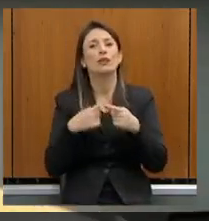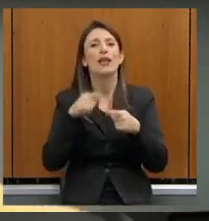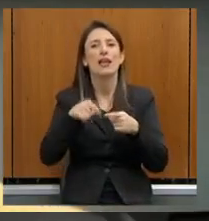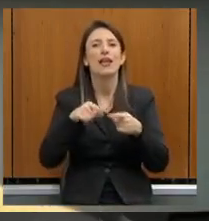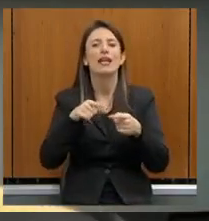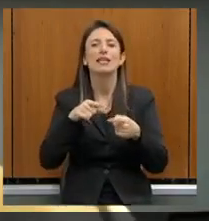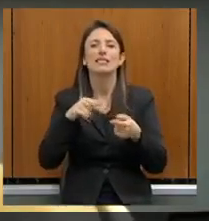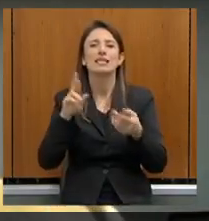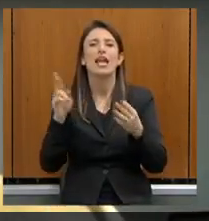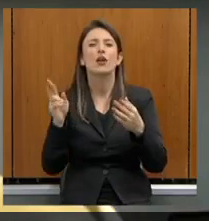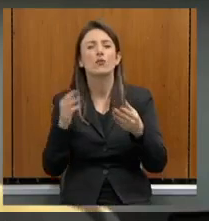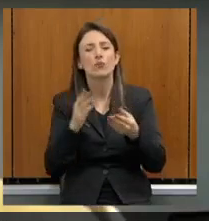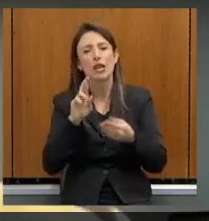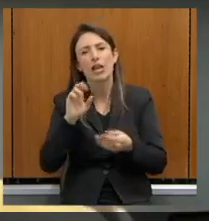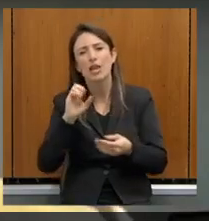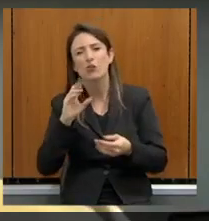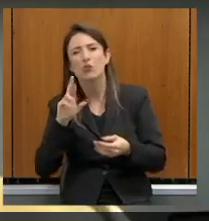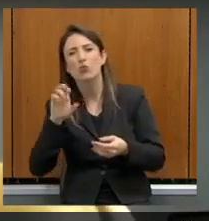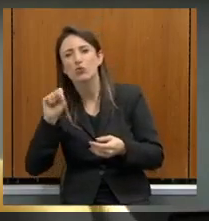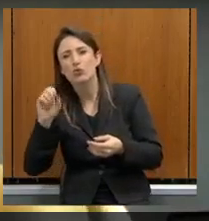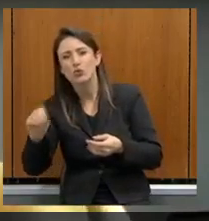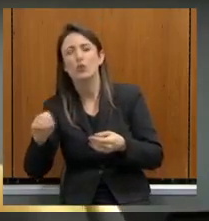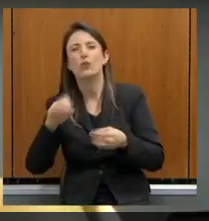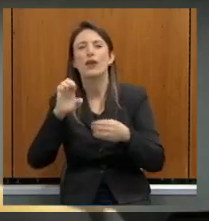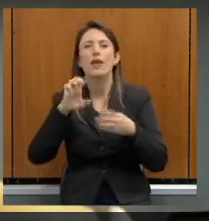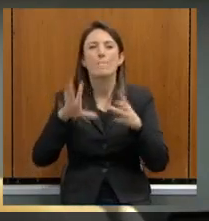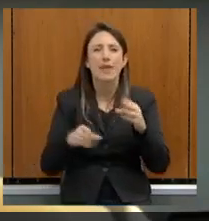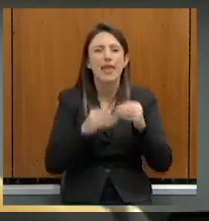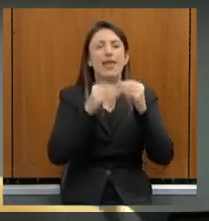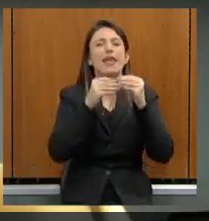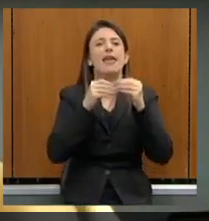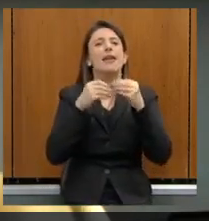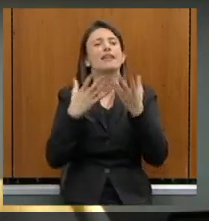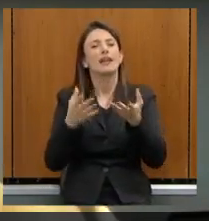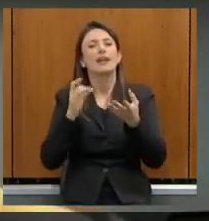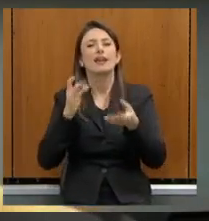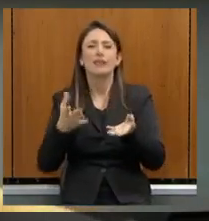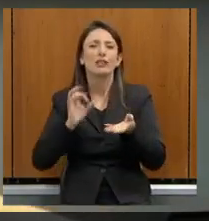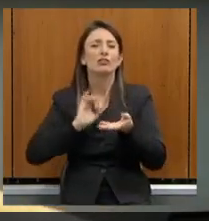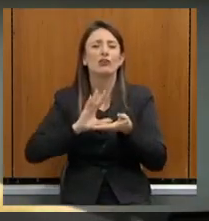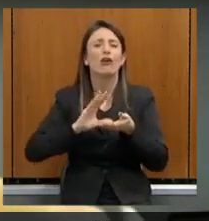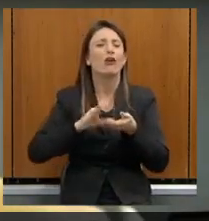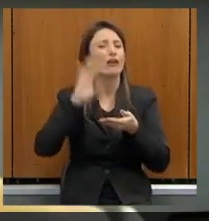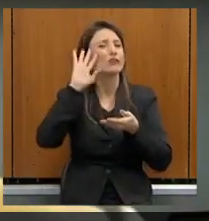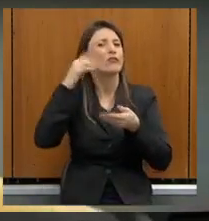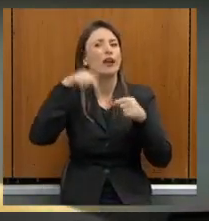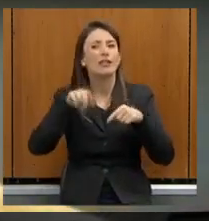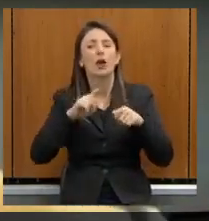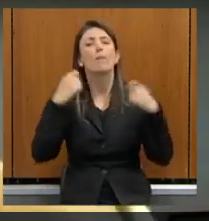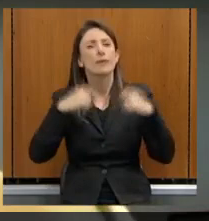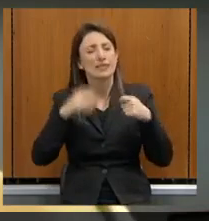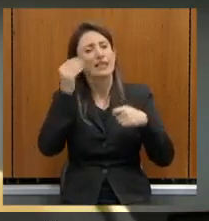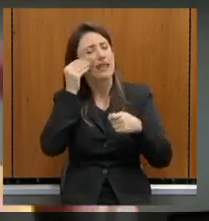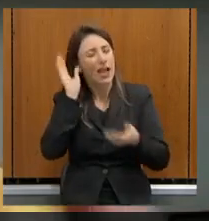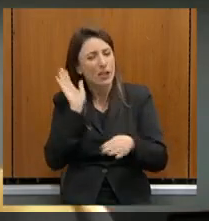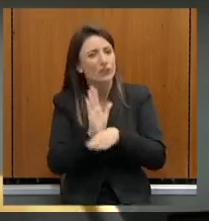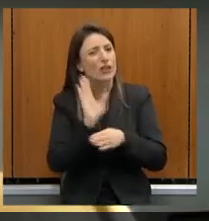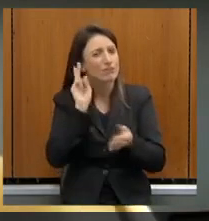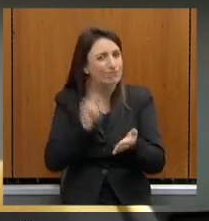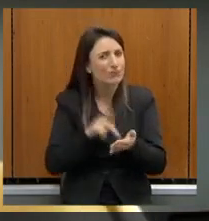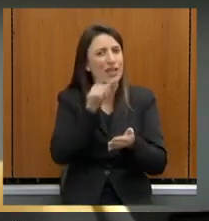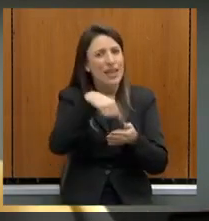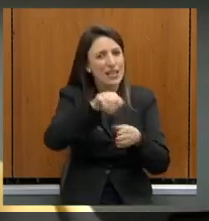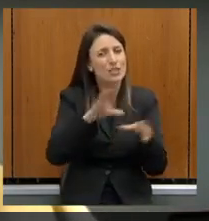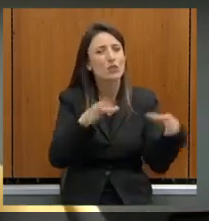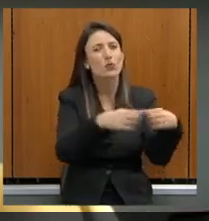prefeitura e para os órgãos do próprio estado mas que consiga chegar nesses grupos tão resistentes tão resilientes que vem mantendo